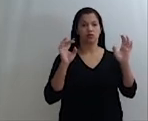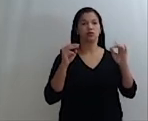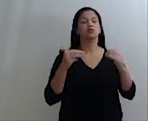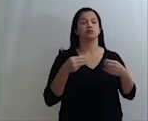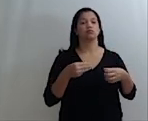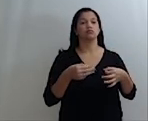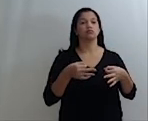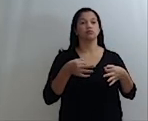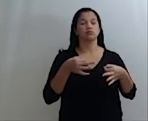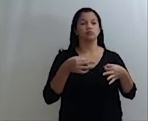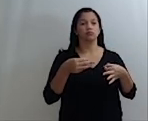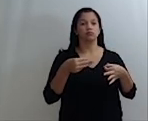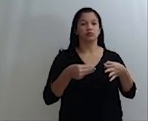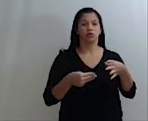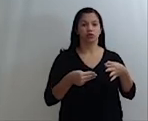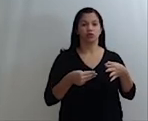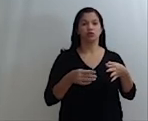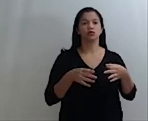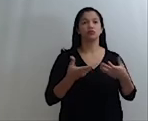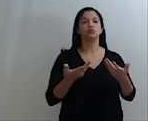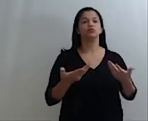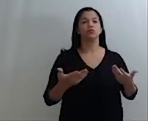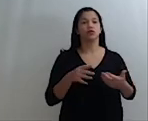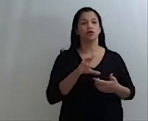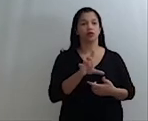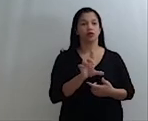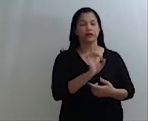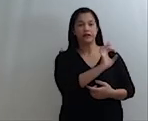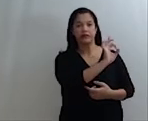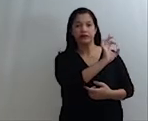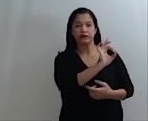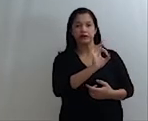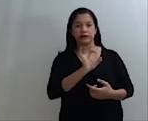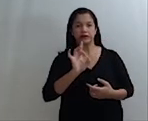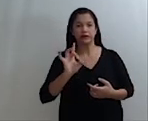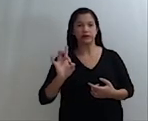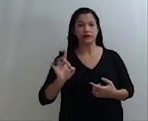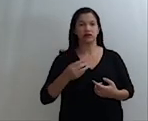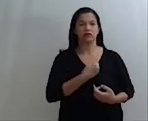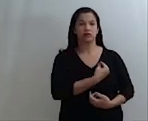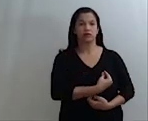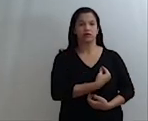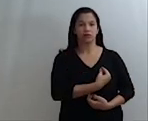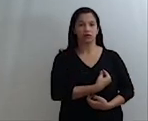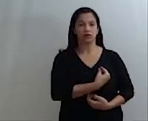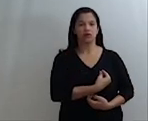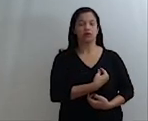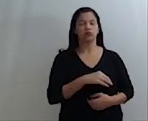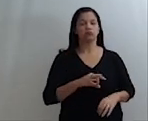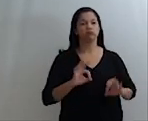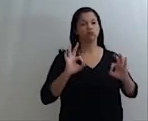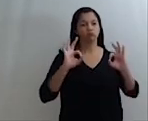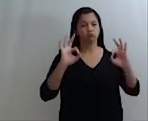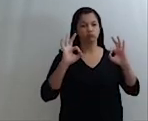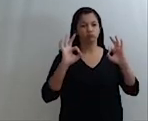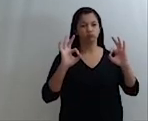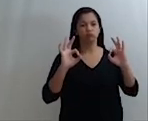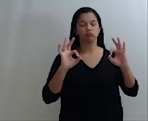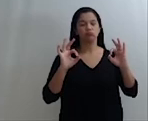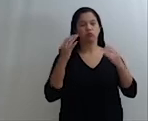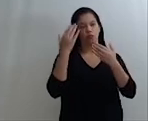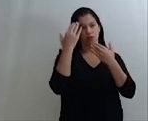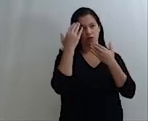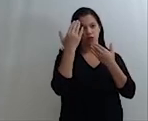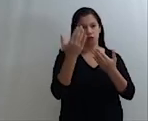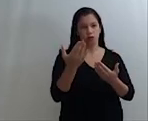excelentíssima ministra Elo tavas excelentíssimo Ministro Sebastião e nef Cordeiro eh bom